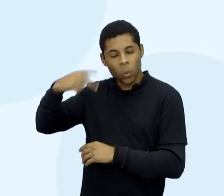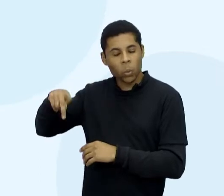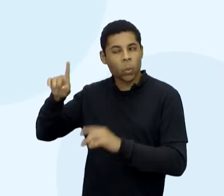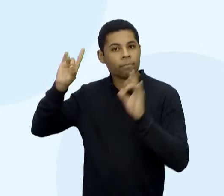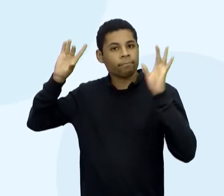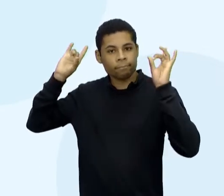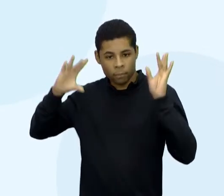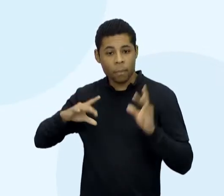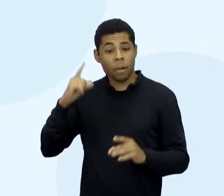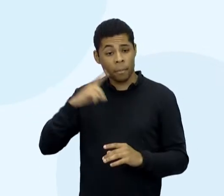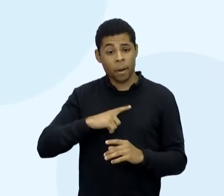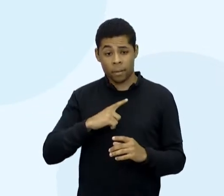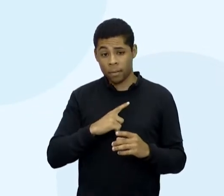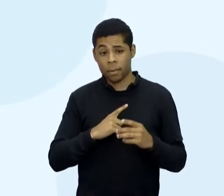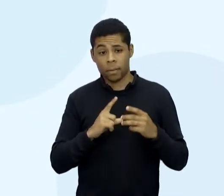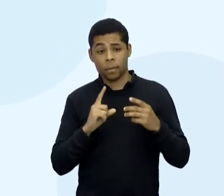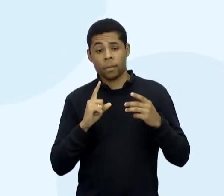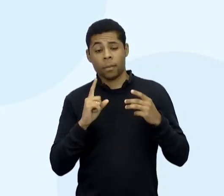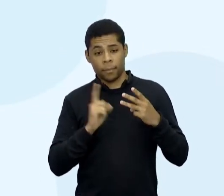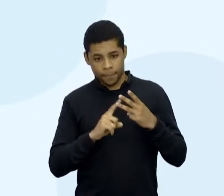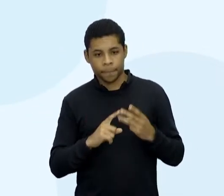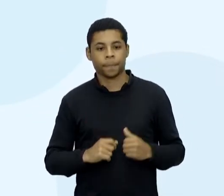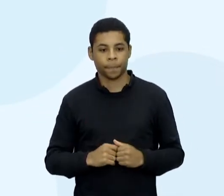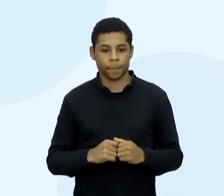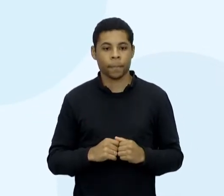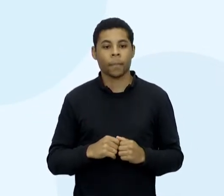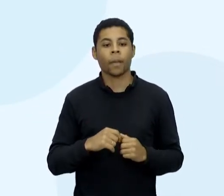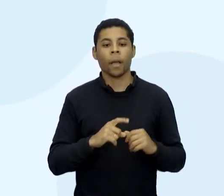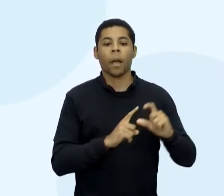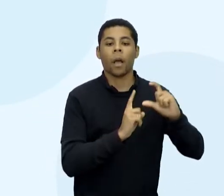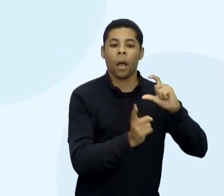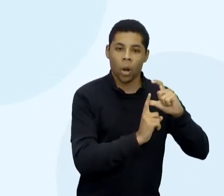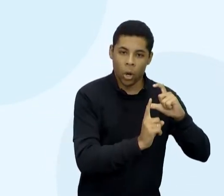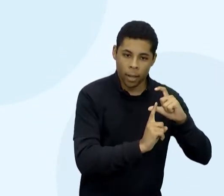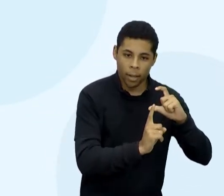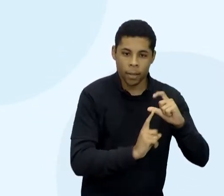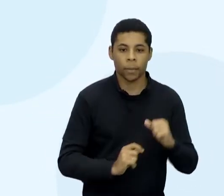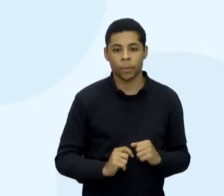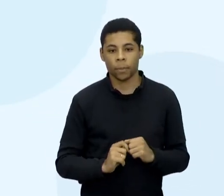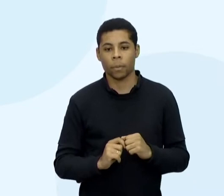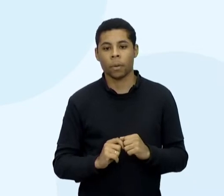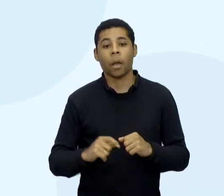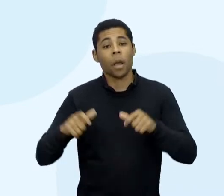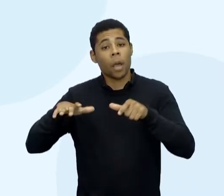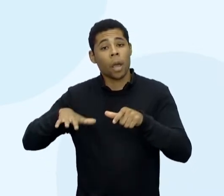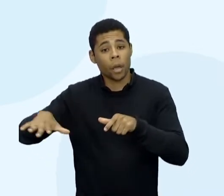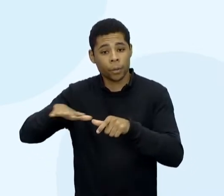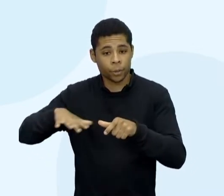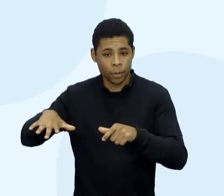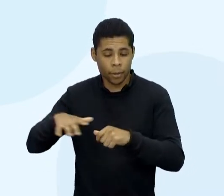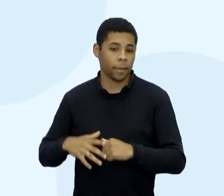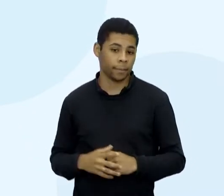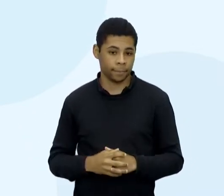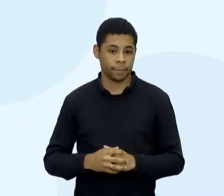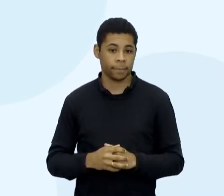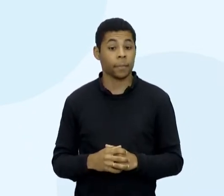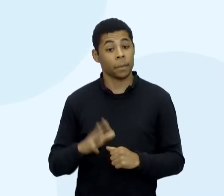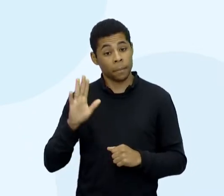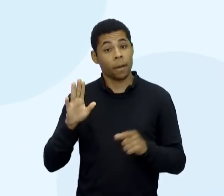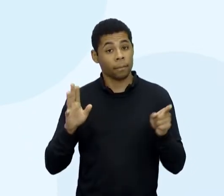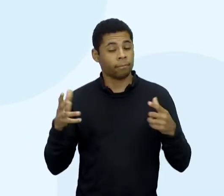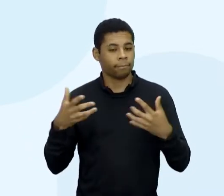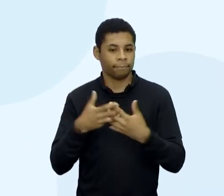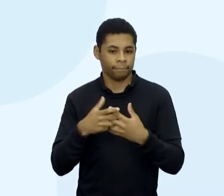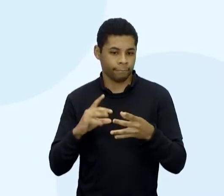nós temos dois grandes modos, o angolano, o regional, e inclusive ela completou que há um contemporâneo que faz uma fusão